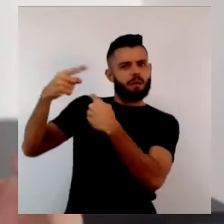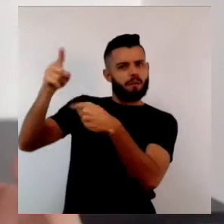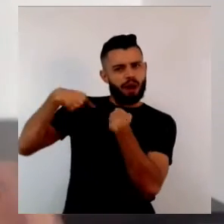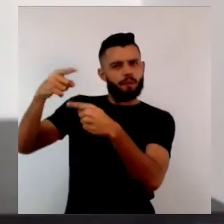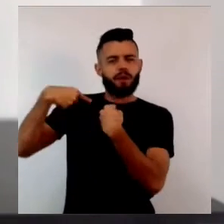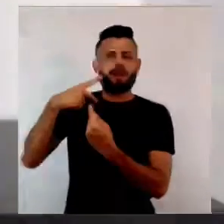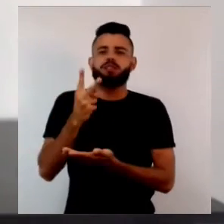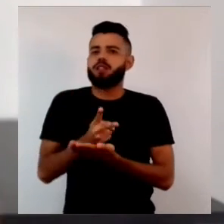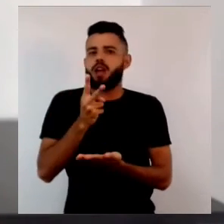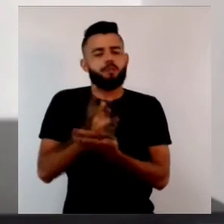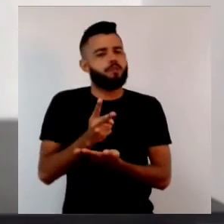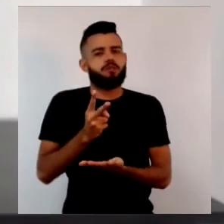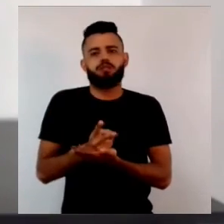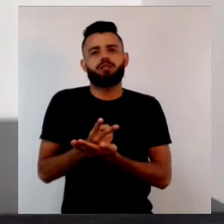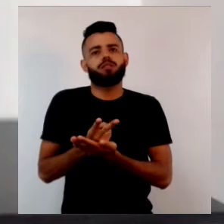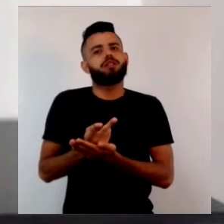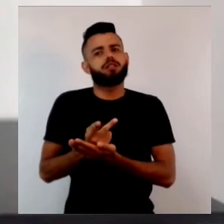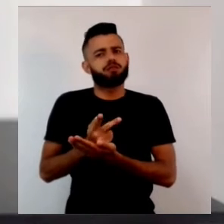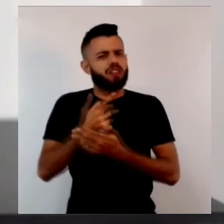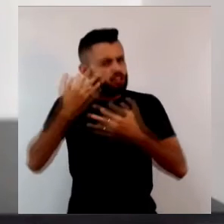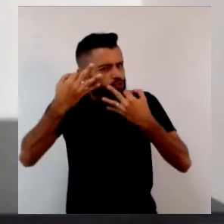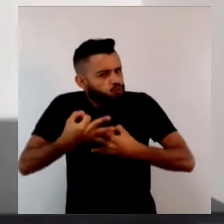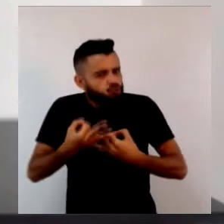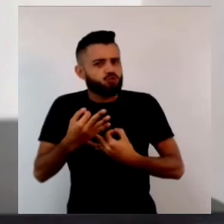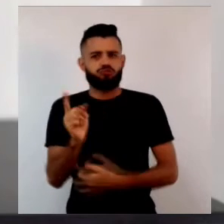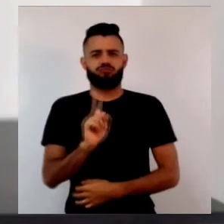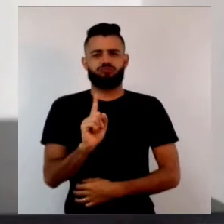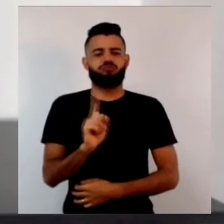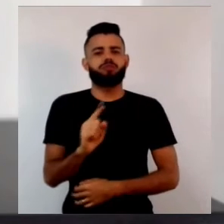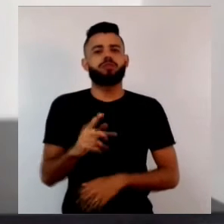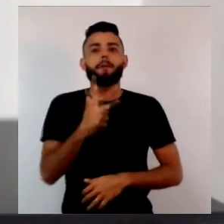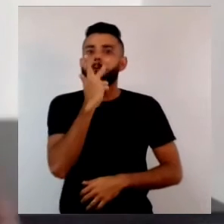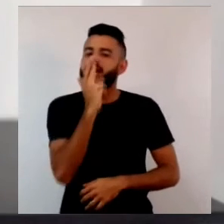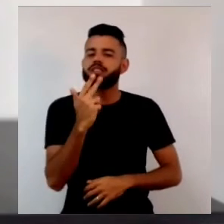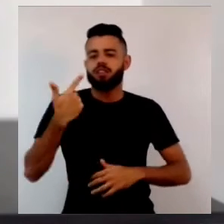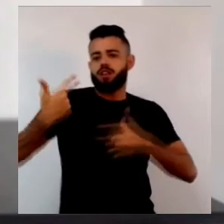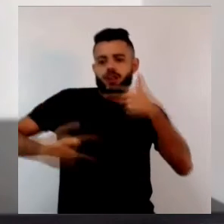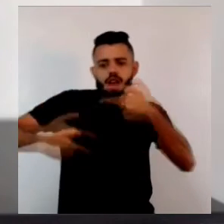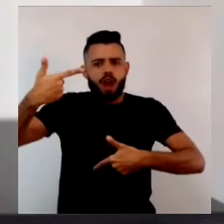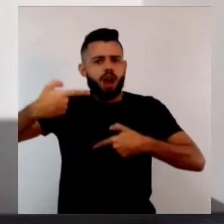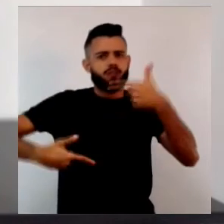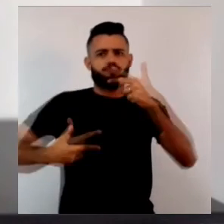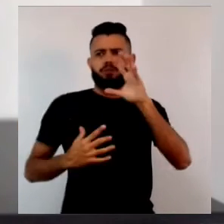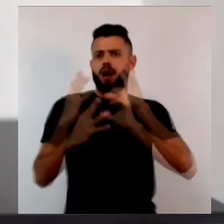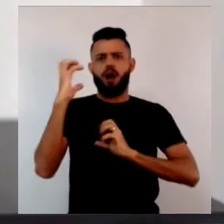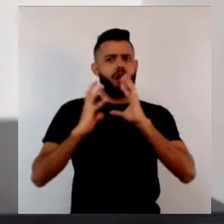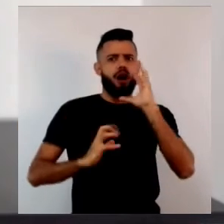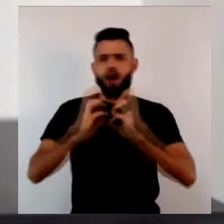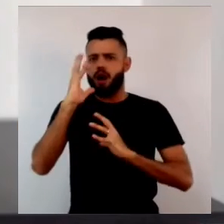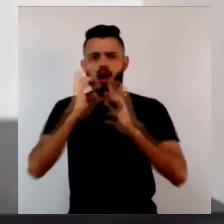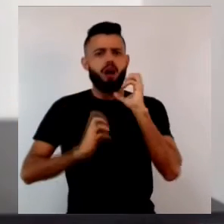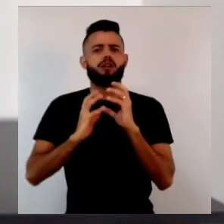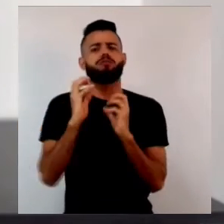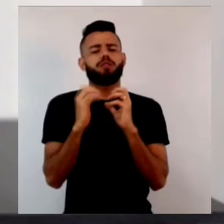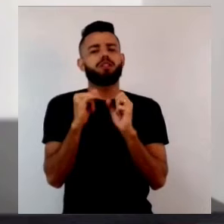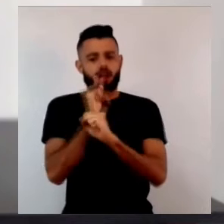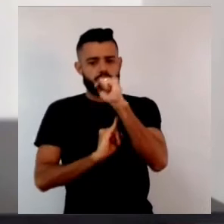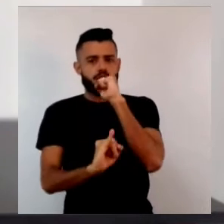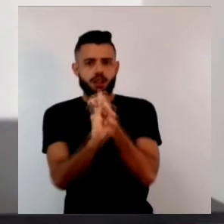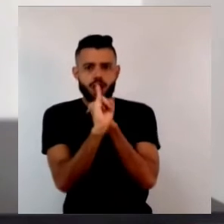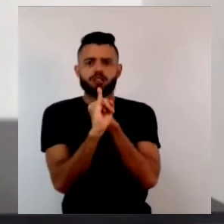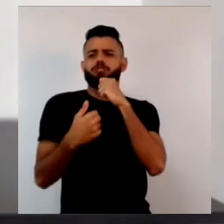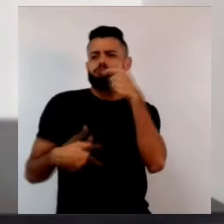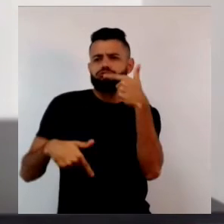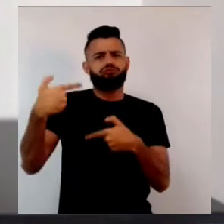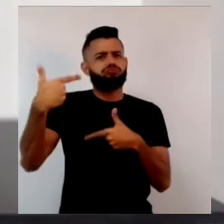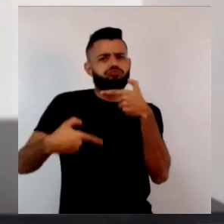modo injusto? Então a gente está no meio de uma guerra, literalmente uma guerra cibernética, informacional, contra